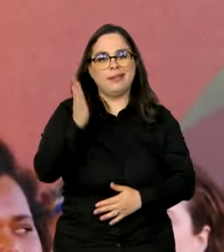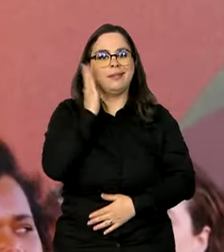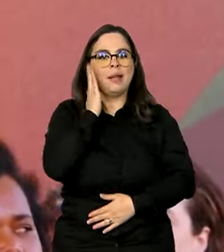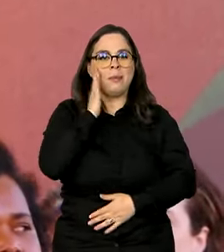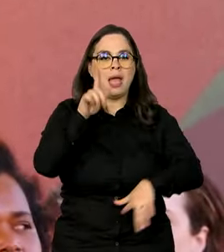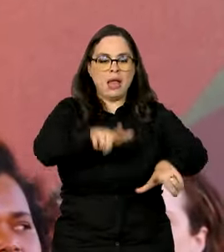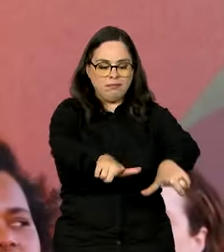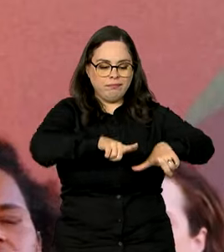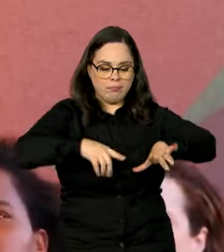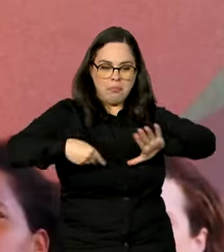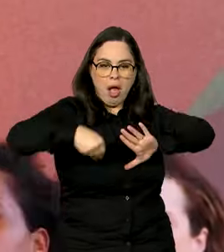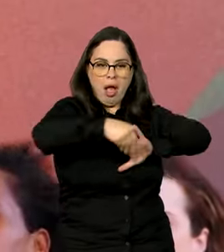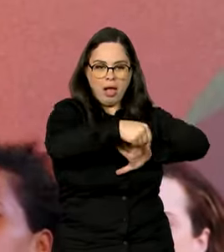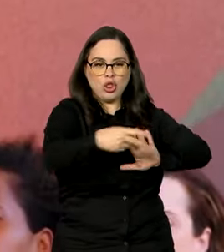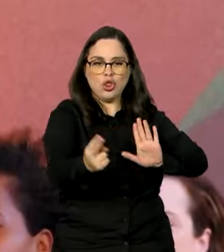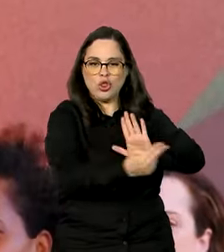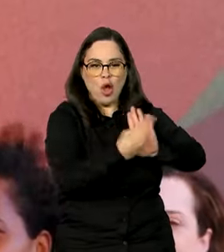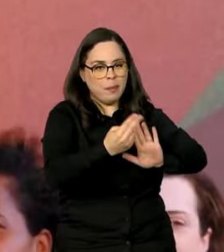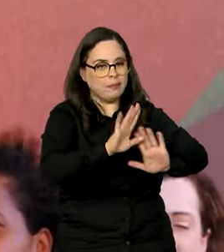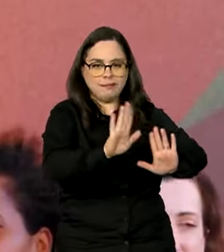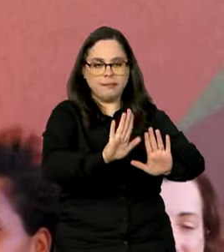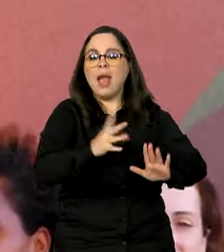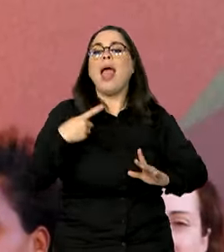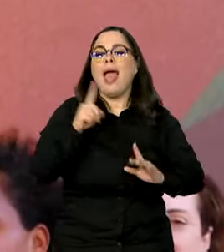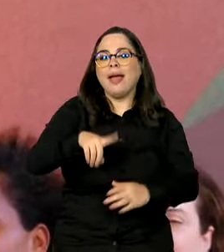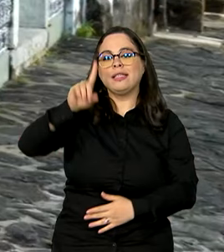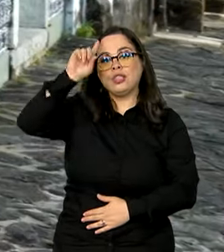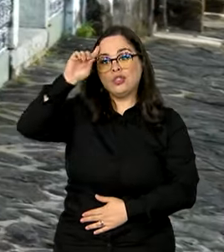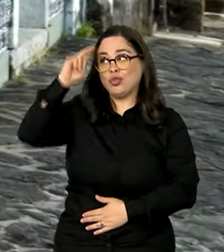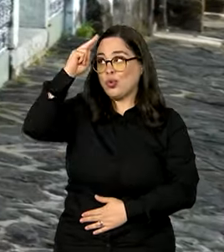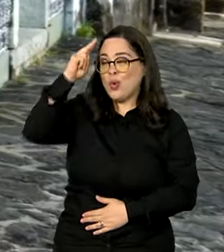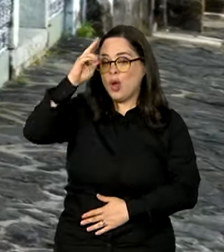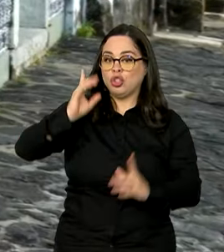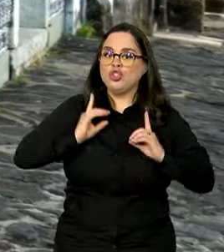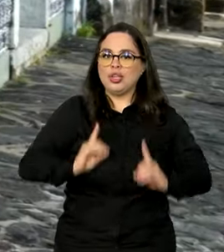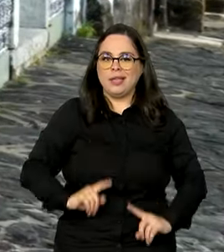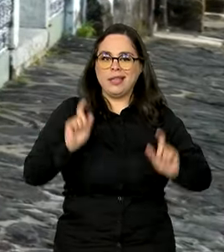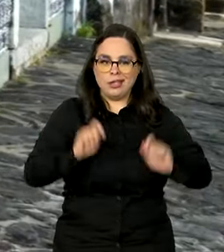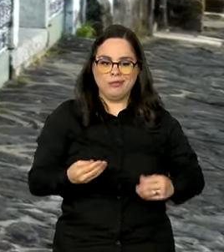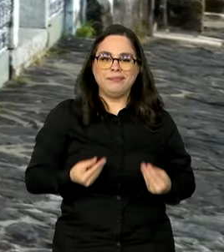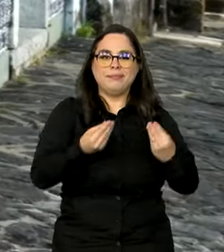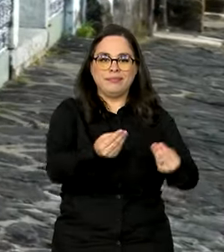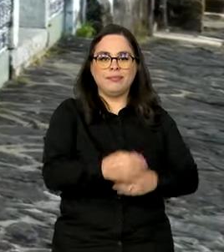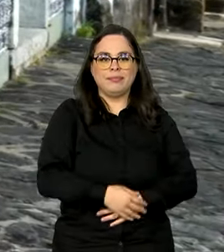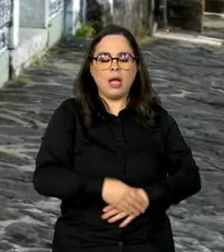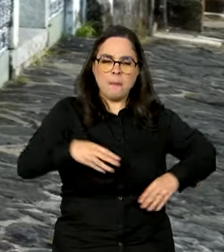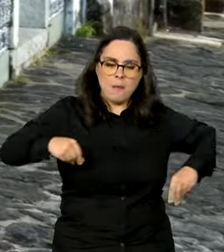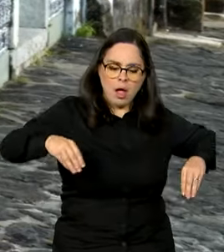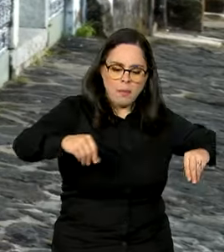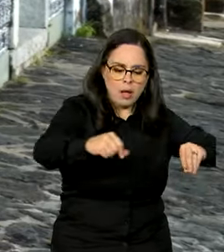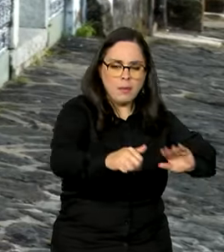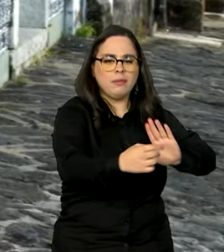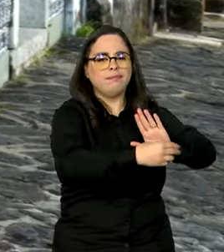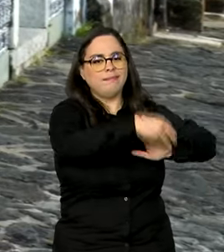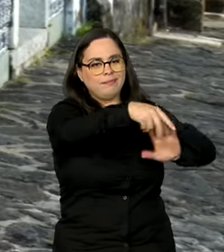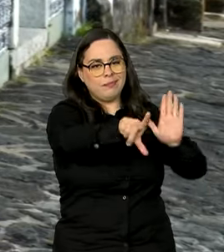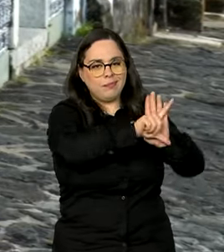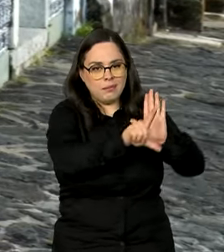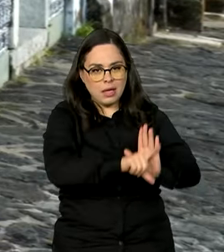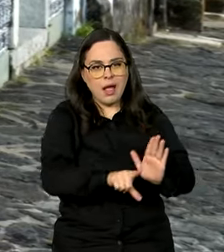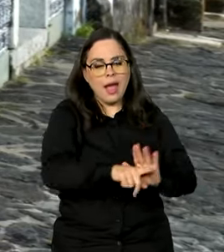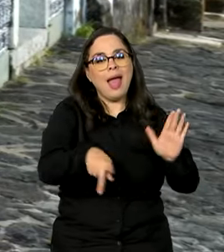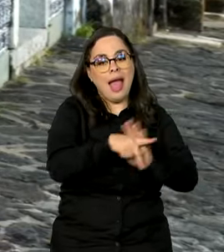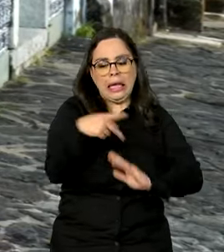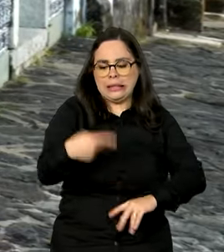titular, era trazer sonhos, era trazer dignidade de vida. A regularização de terras quilombolas aqui no Maranhão